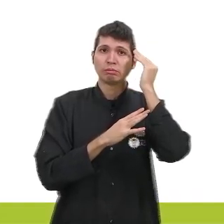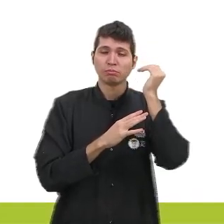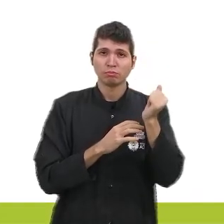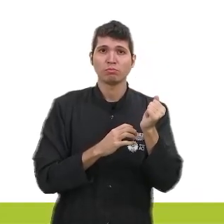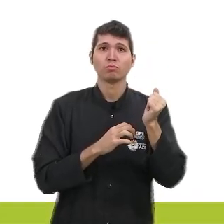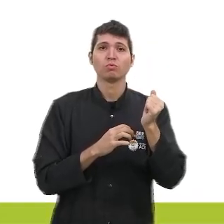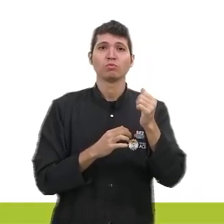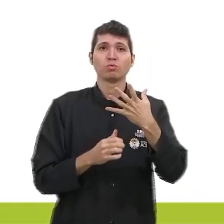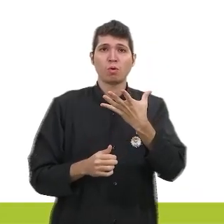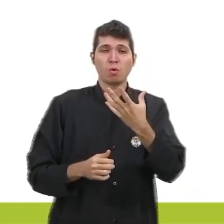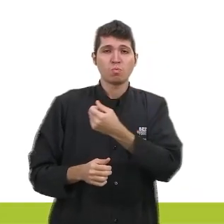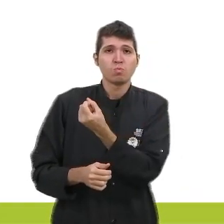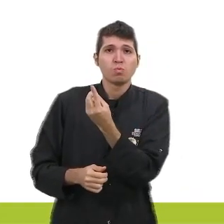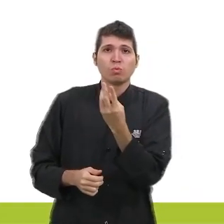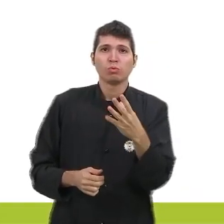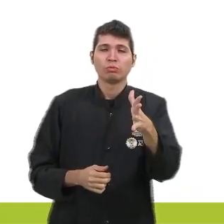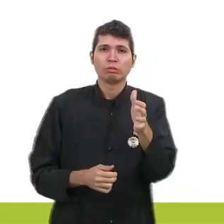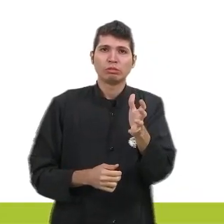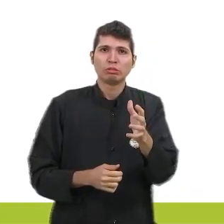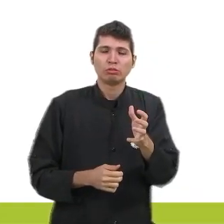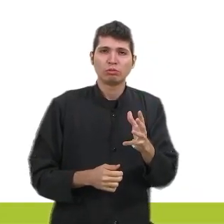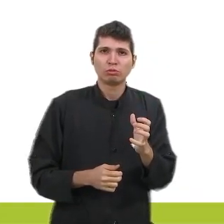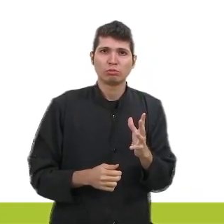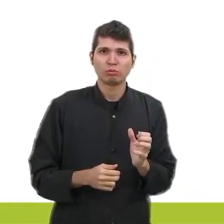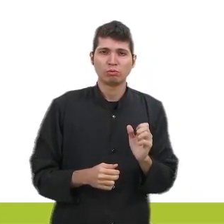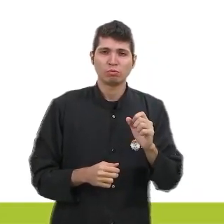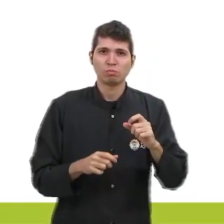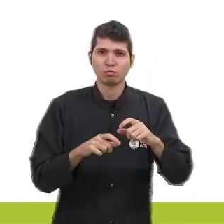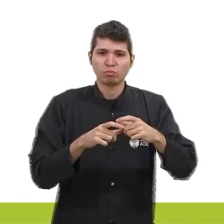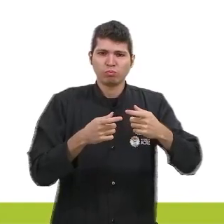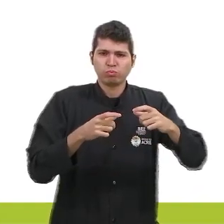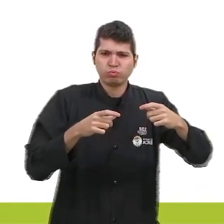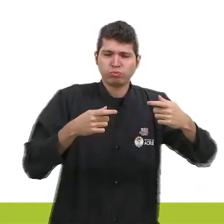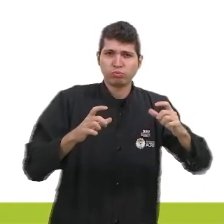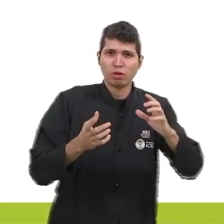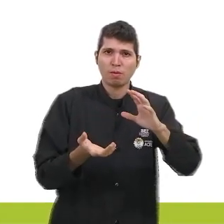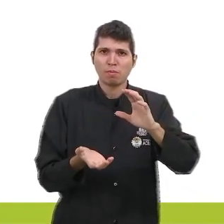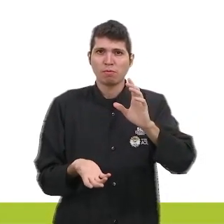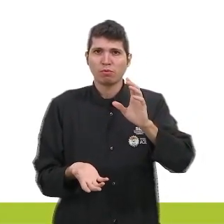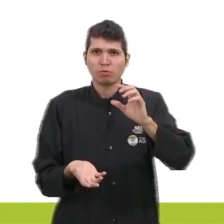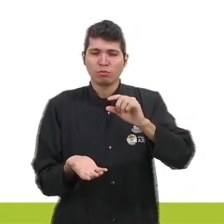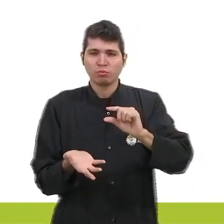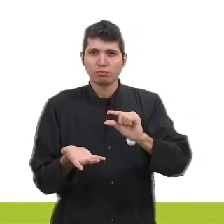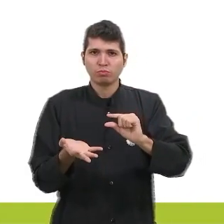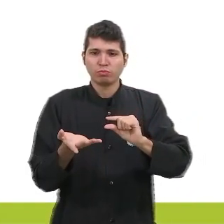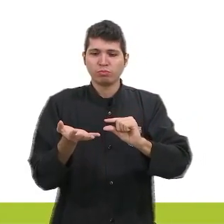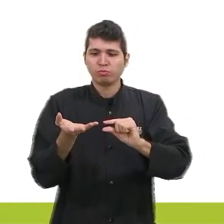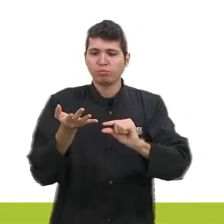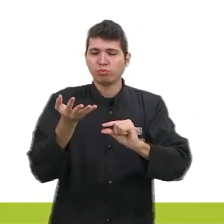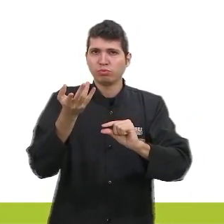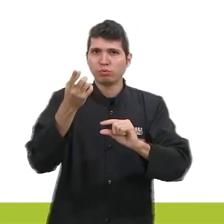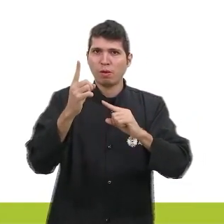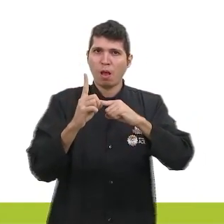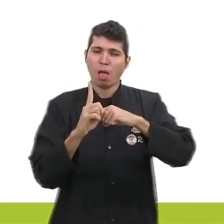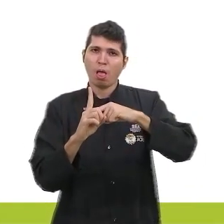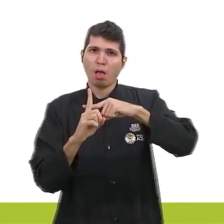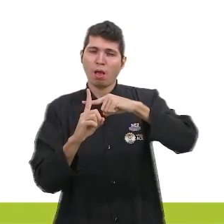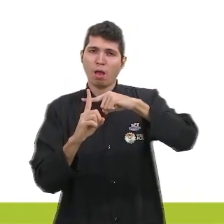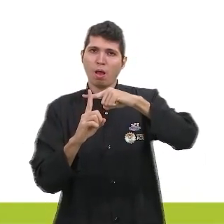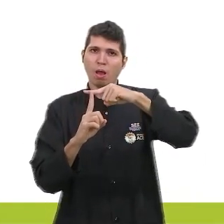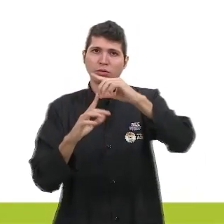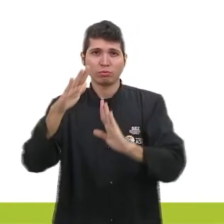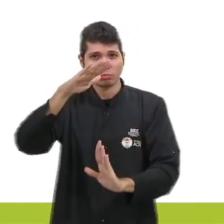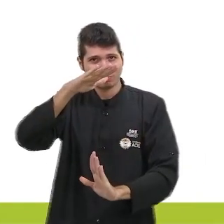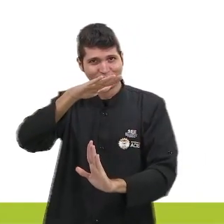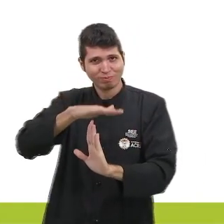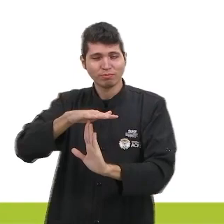de bactérias é o maior possível quanto a estufa atinge a sua temperatura máxima. Olha a dica aí, ó. Já está dando a